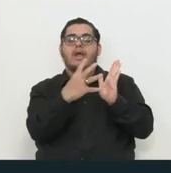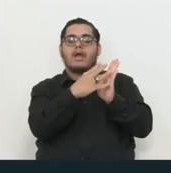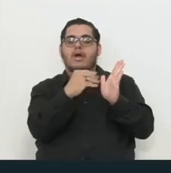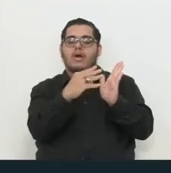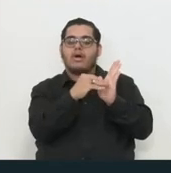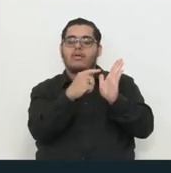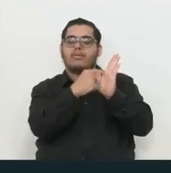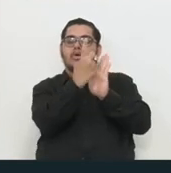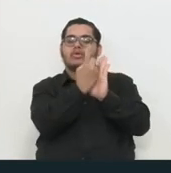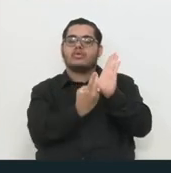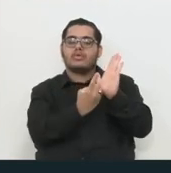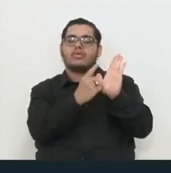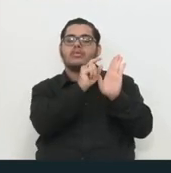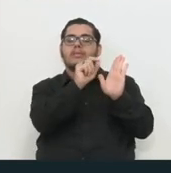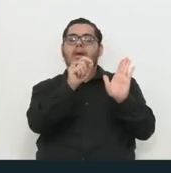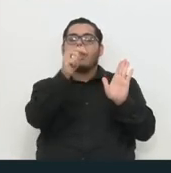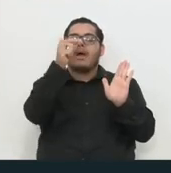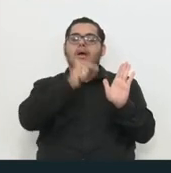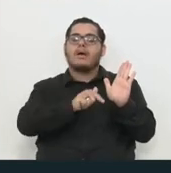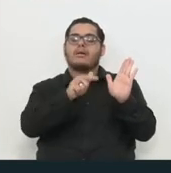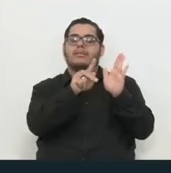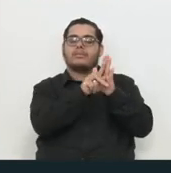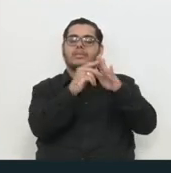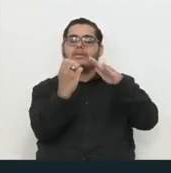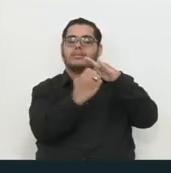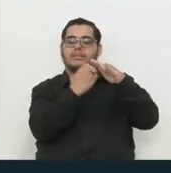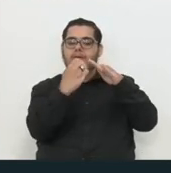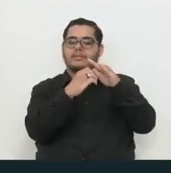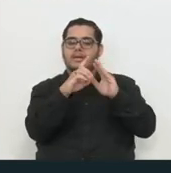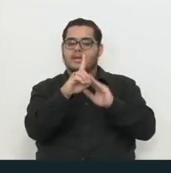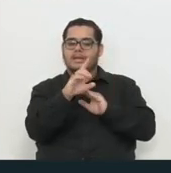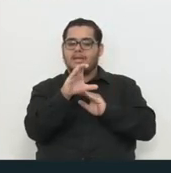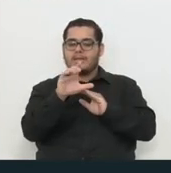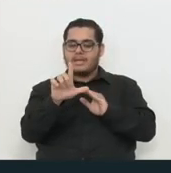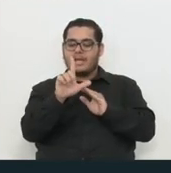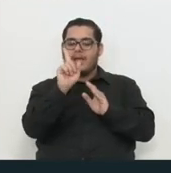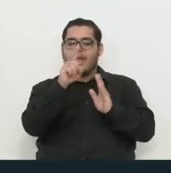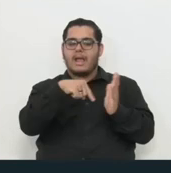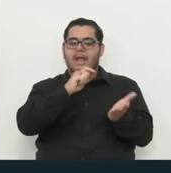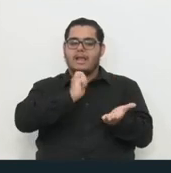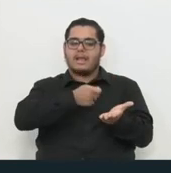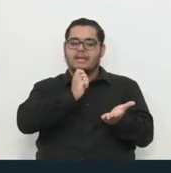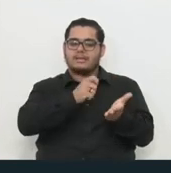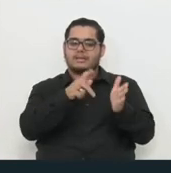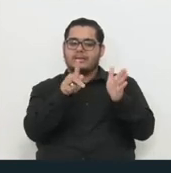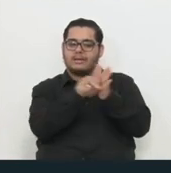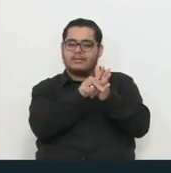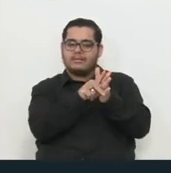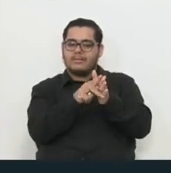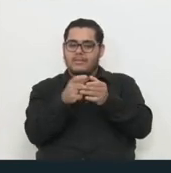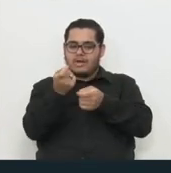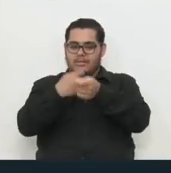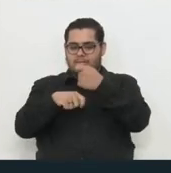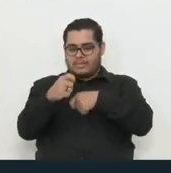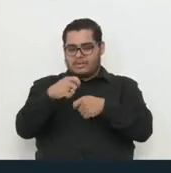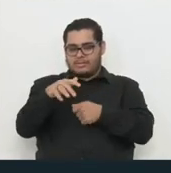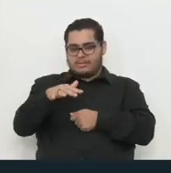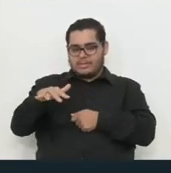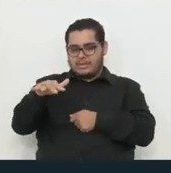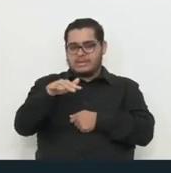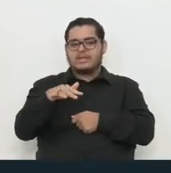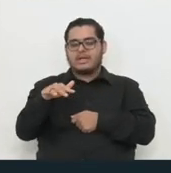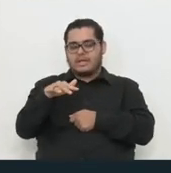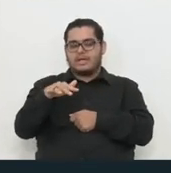de 2022 dcl referente a licitação da concessão administrativa de serviços de iluminação